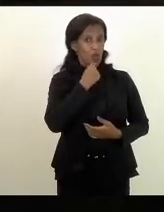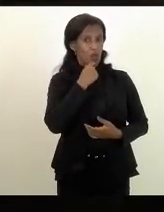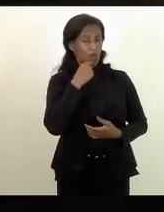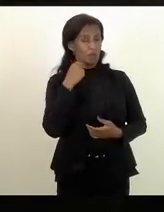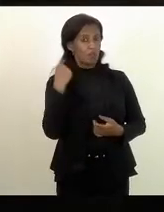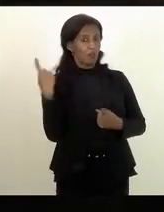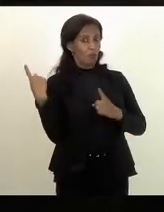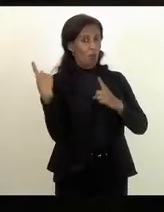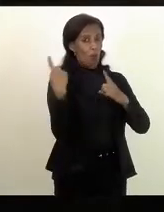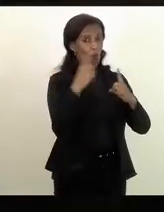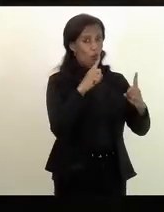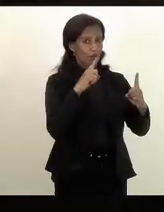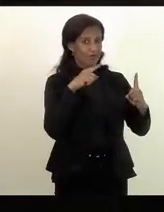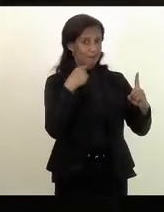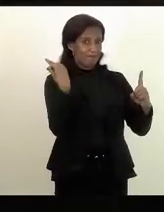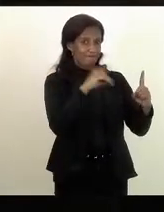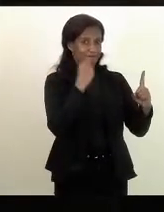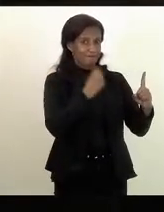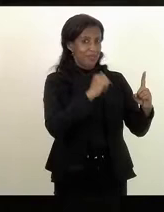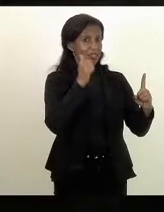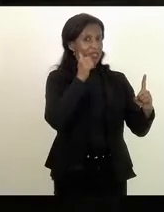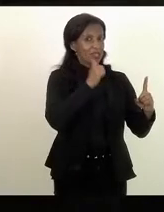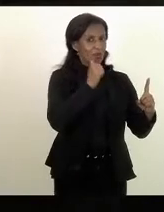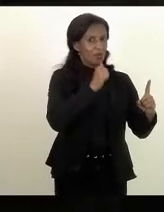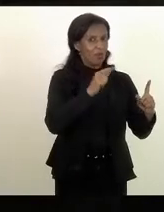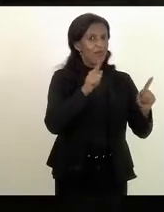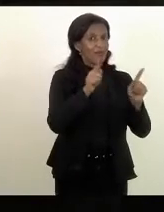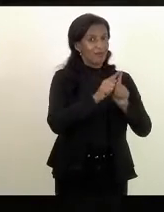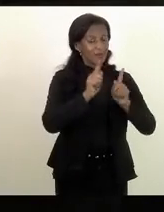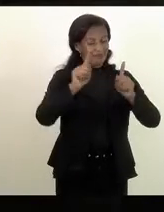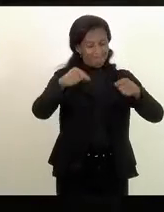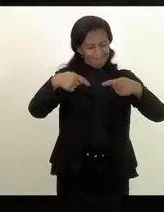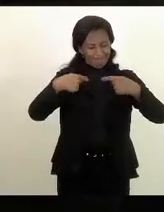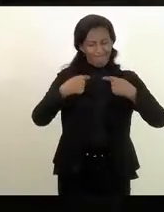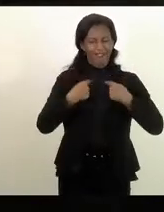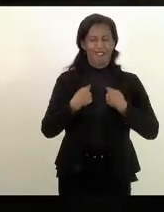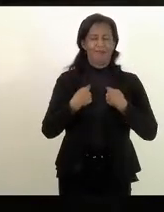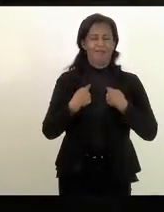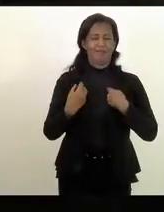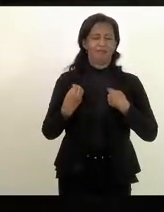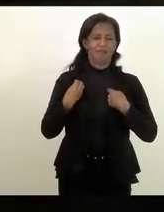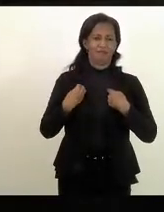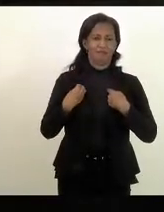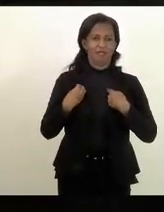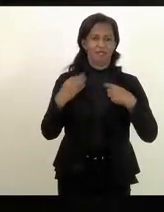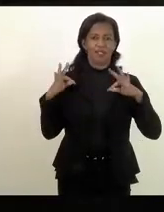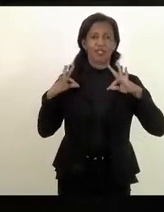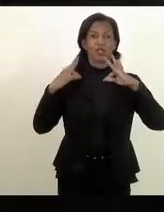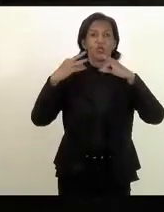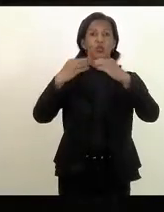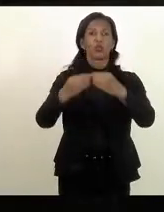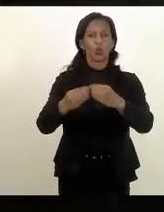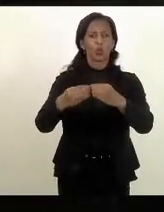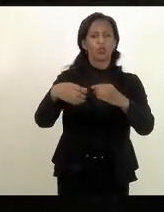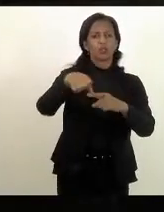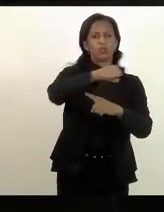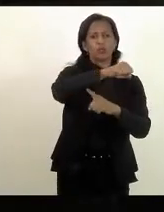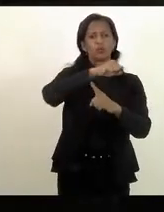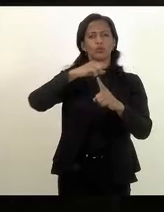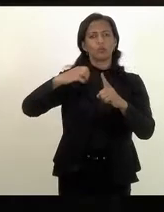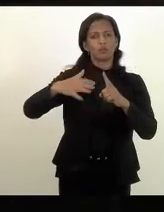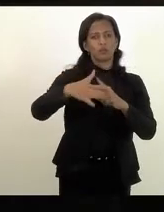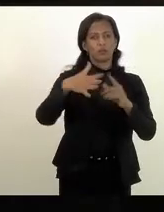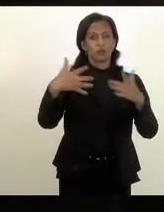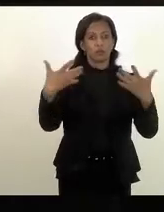mulher de forma nociva me agride e a toda a sociedade quando tenta se justificar